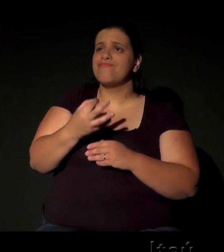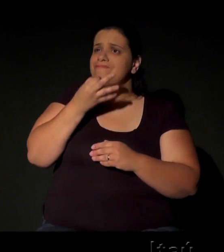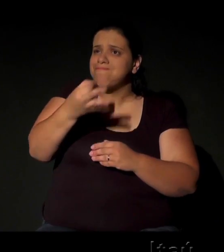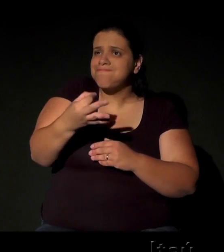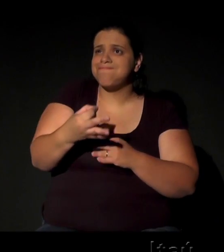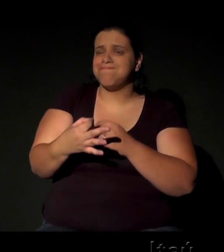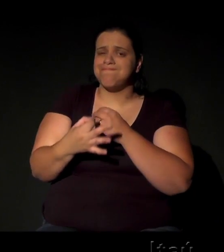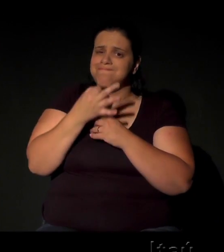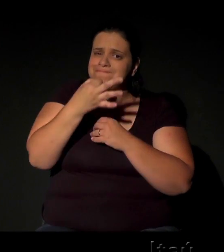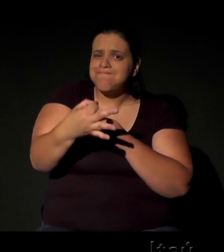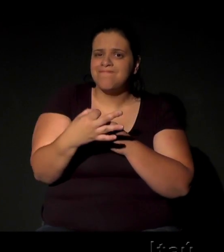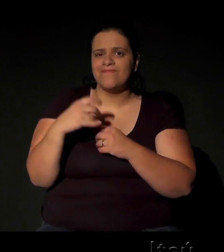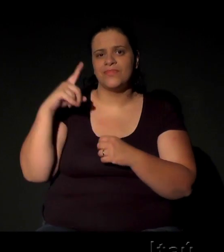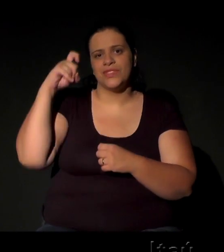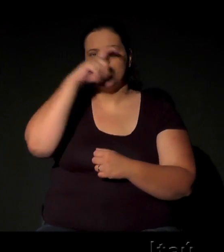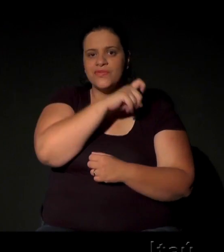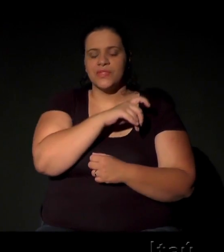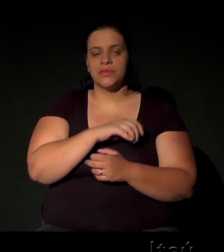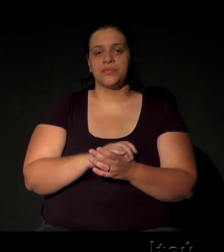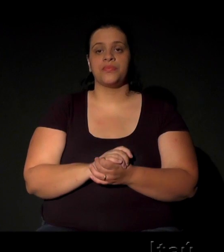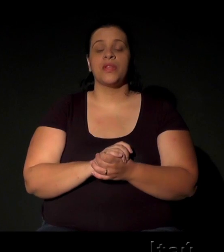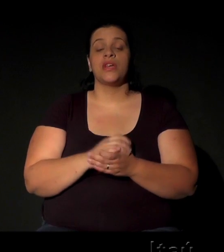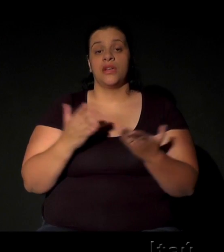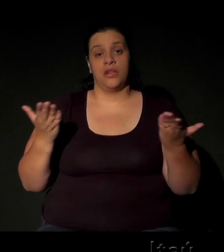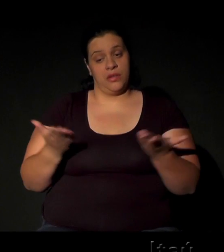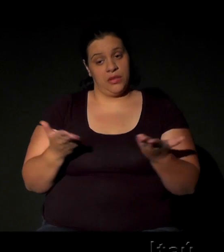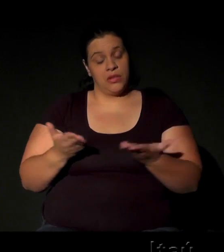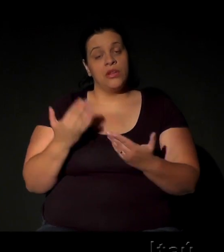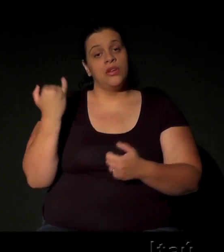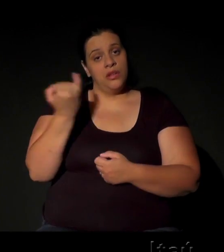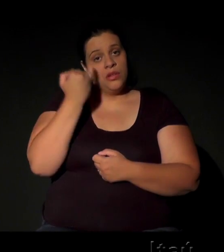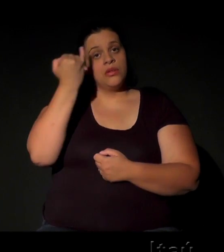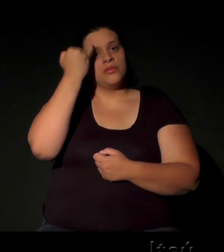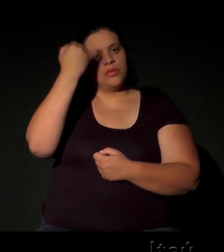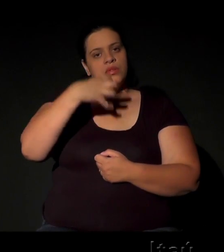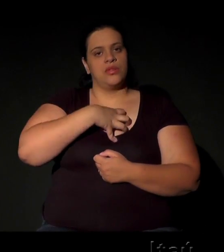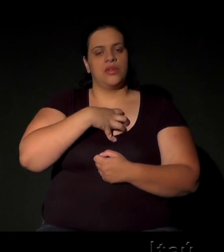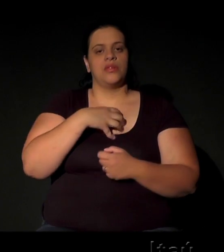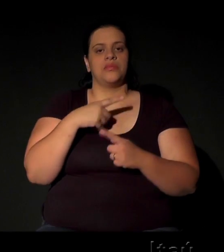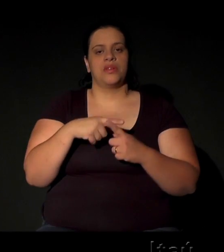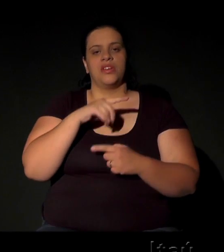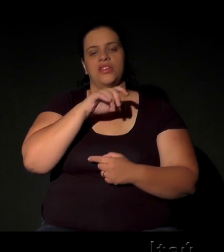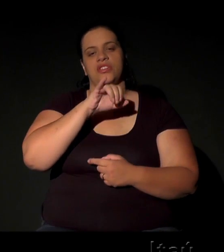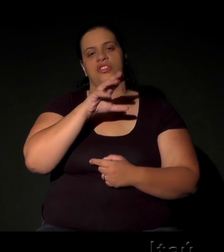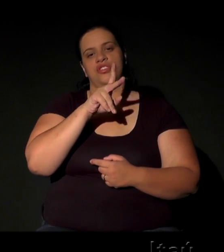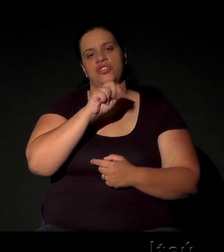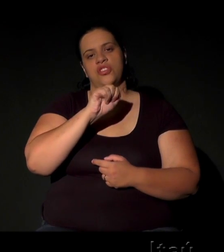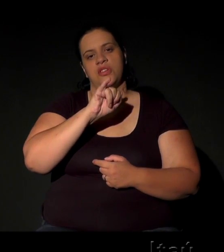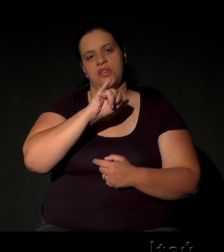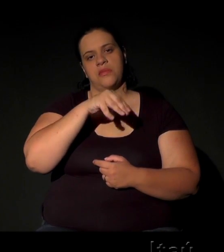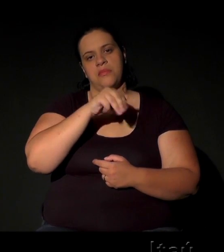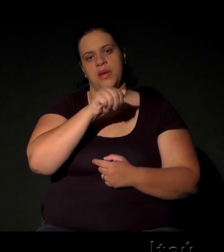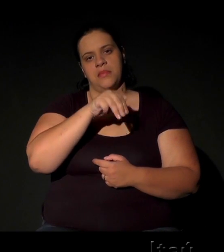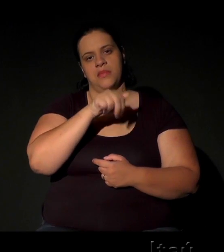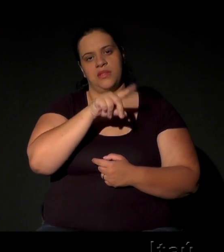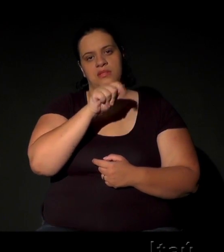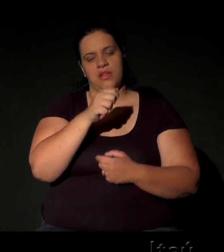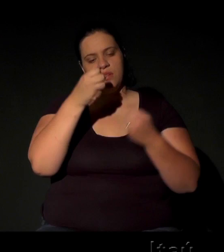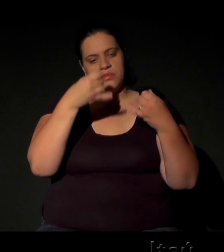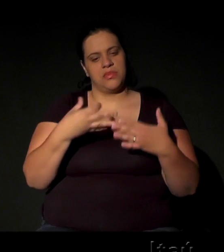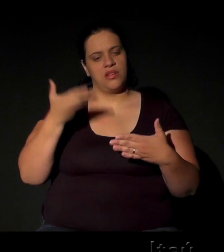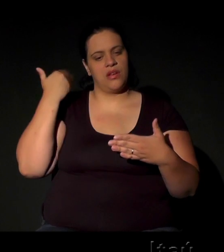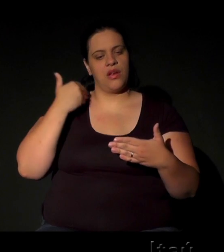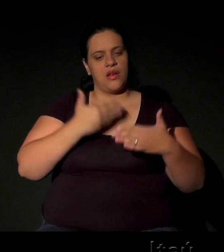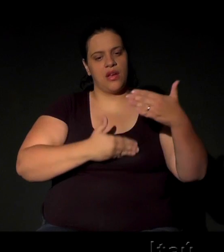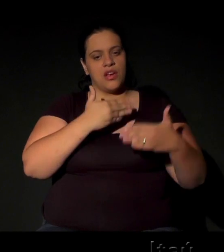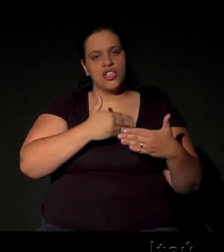discurso único com as nossas narrativas Então nesse sentido acho muito importante que a chim Amanda fala no perigo da história única né